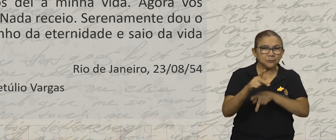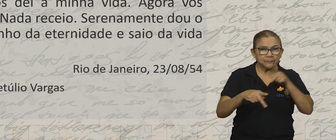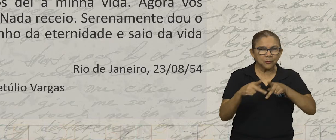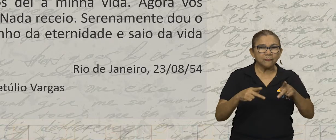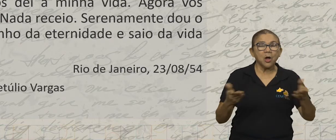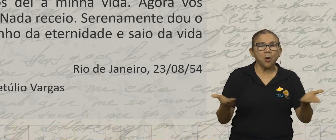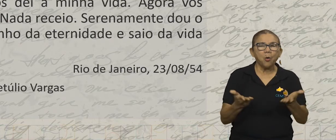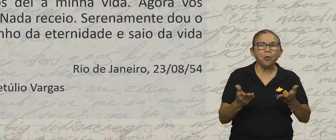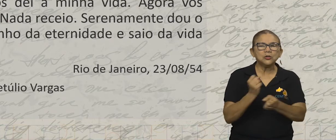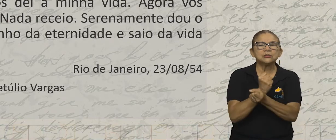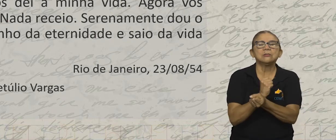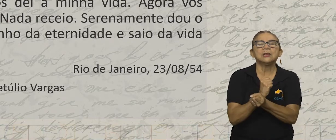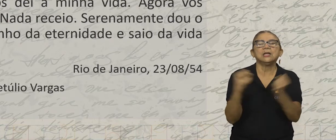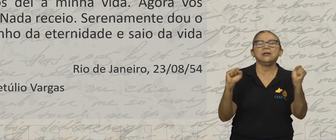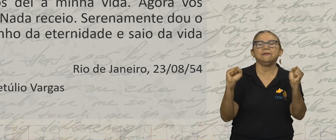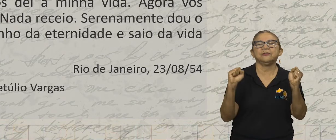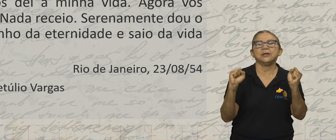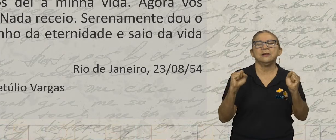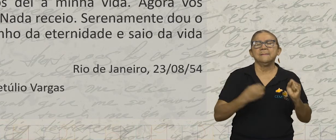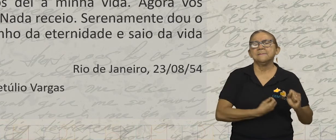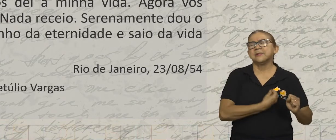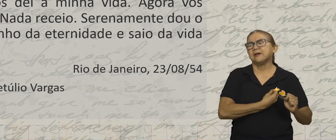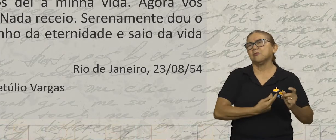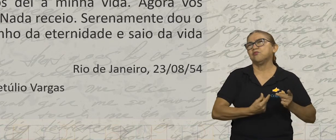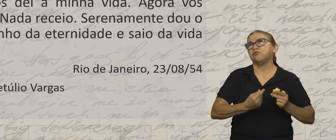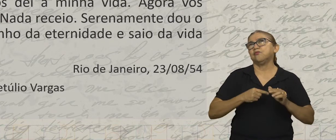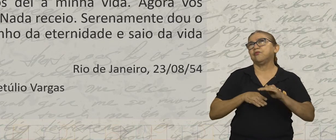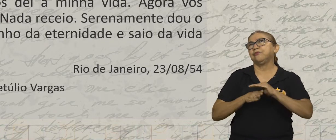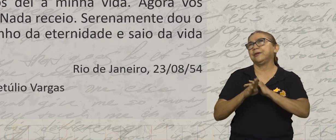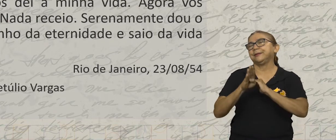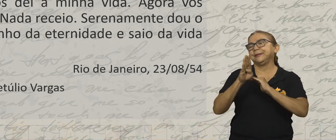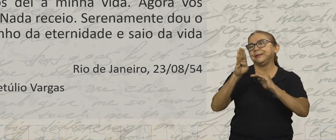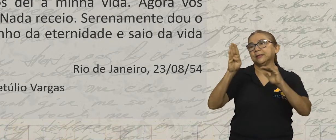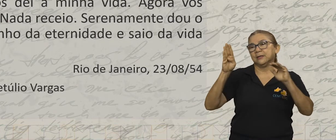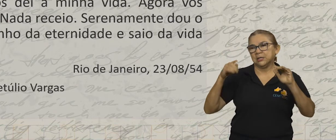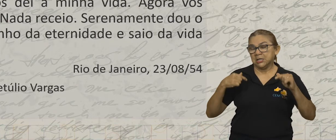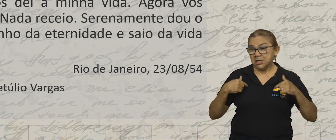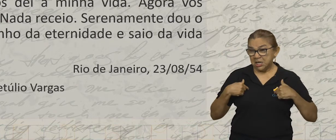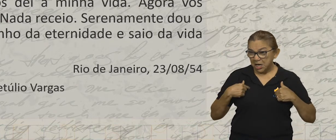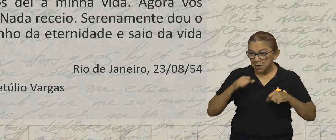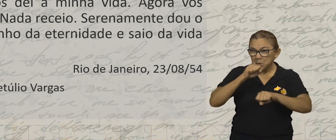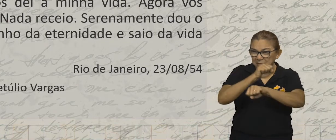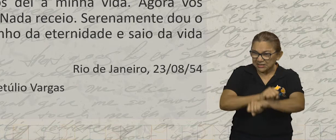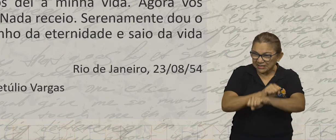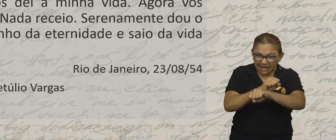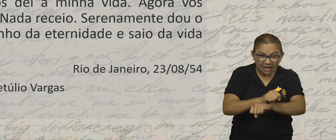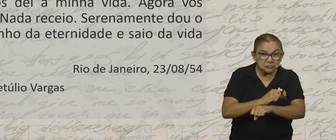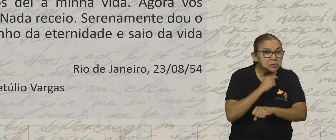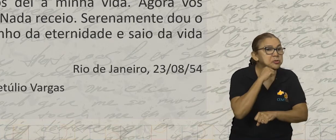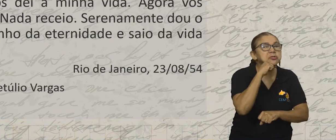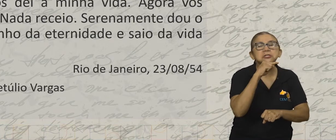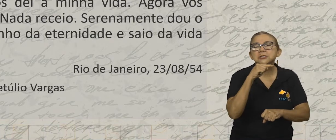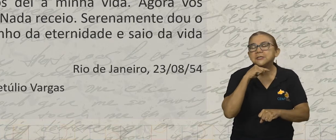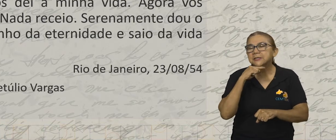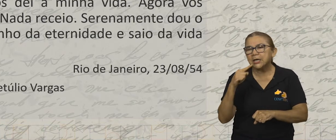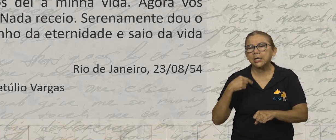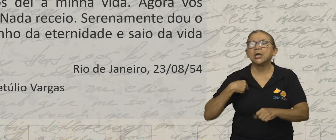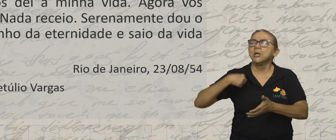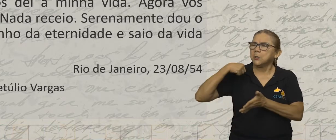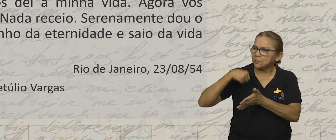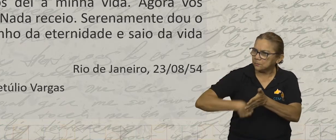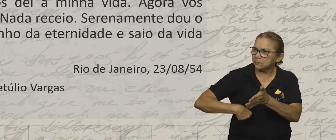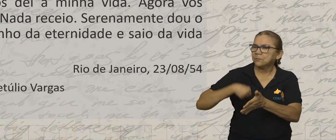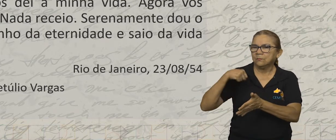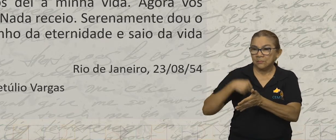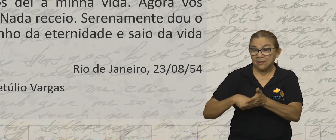vida eterna. Mas esse povo de quem fui escravo não mais será escravo de ninguém. Meu sacrifício